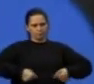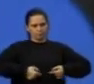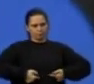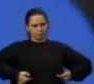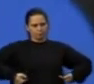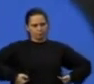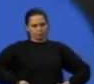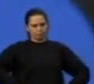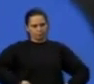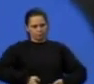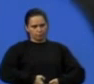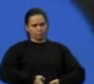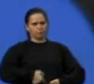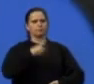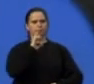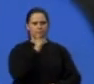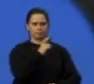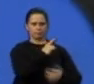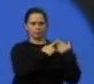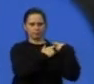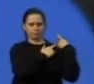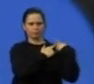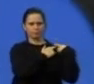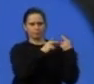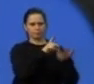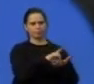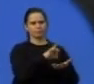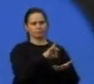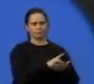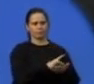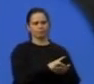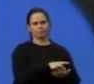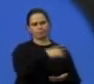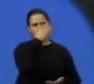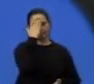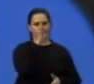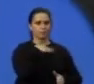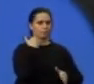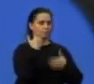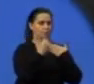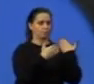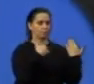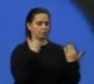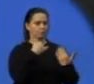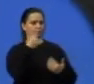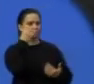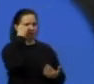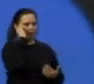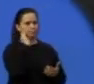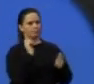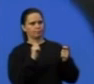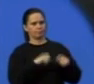como responsável por um grande número de mortes, muitas vezes evitáveis. A cavidade